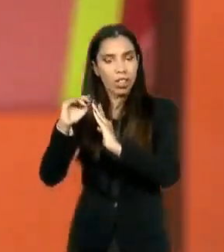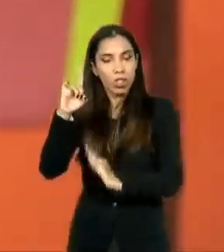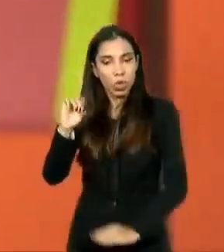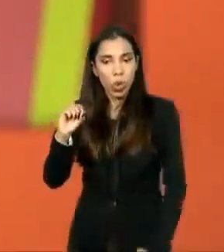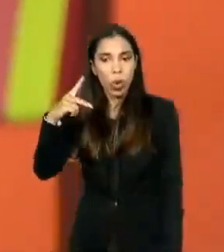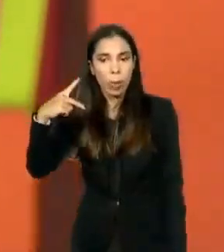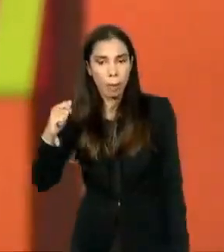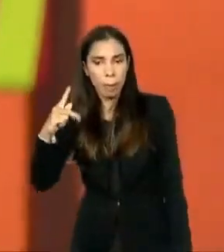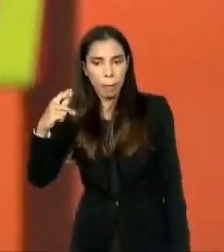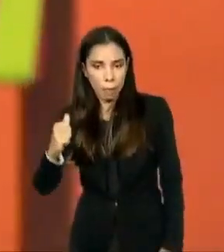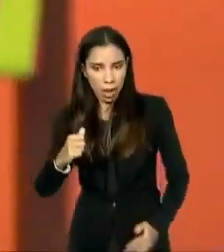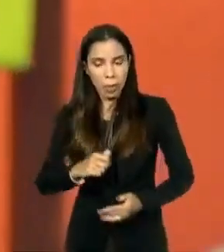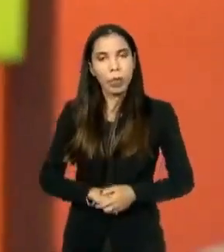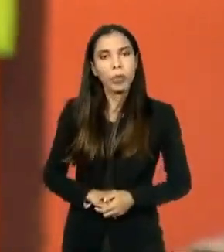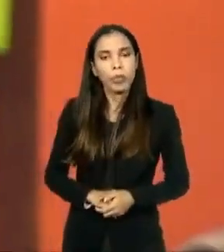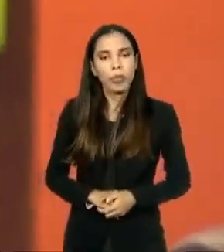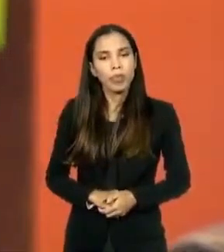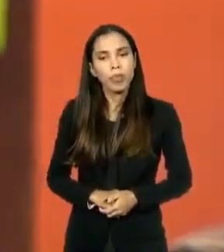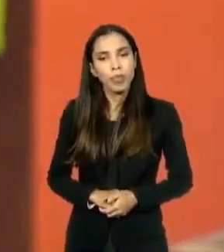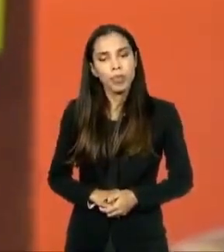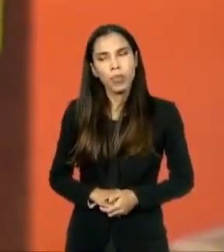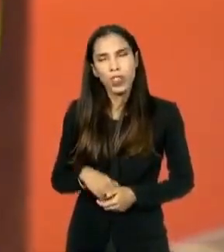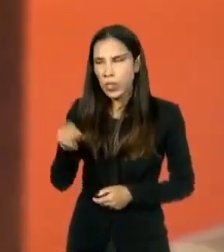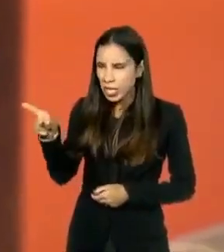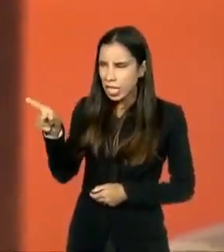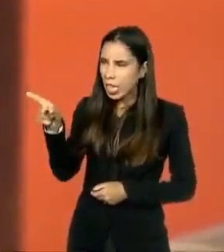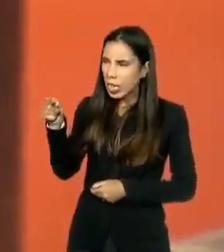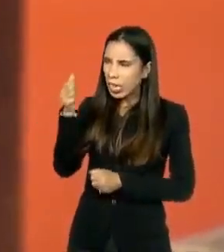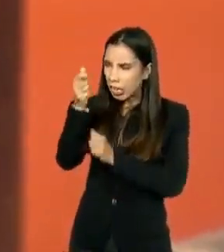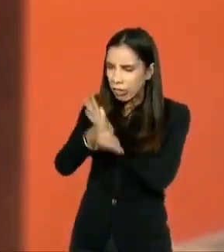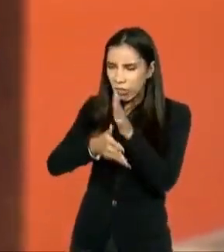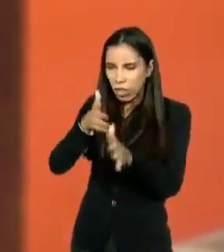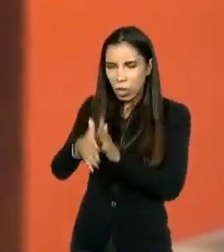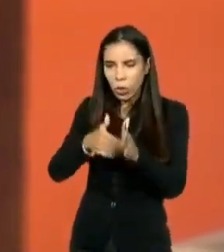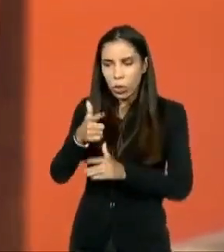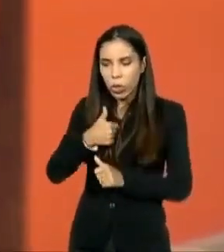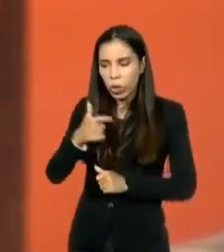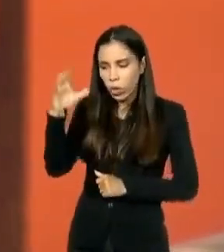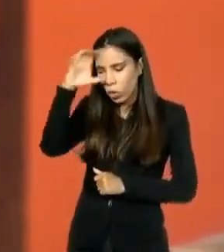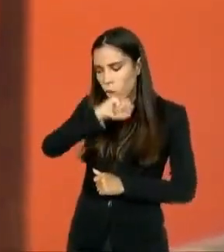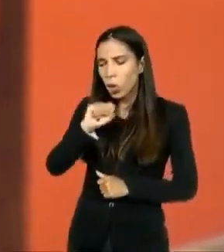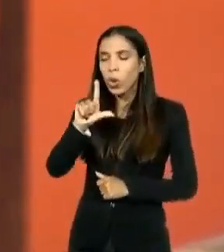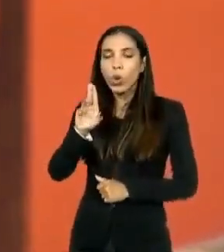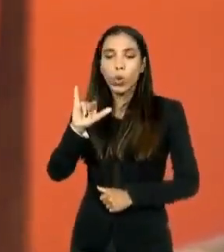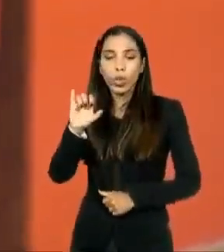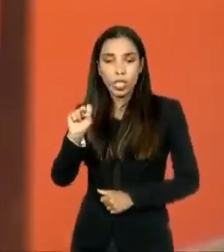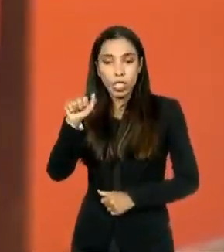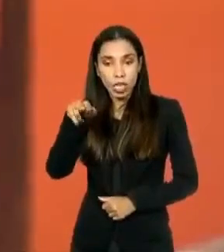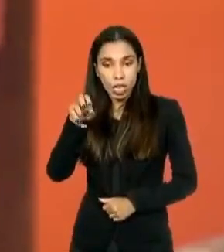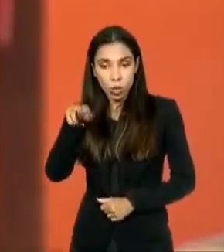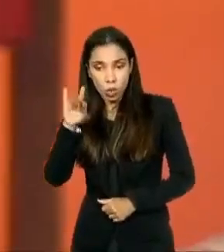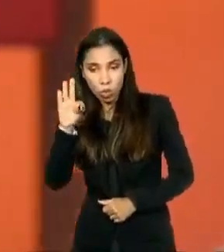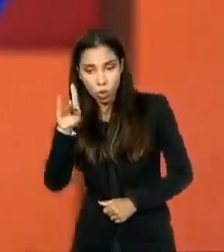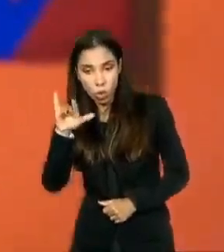É, você falou uma coisa assim que eu aprendi com o Monsenhor Luiz Antônio, que é o coordenador